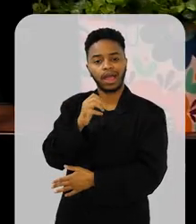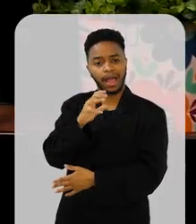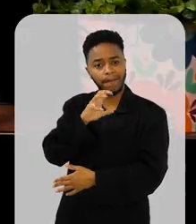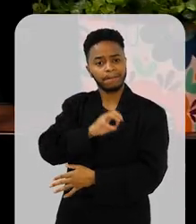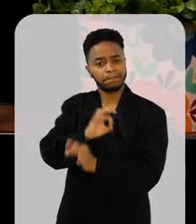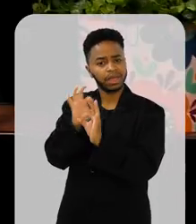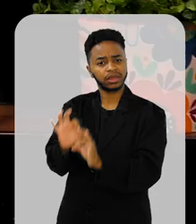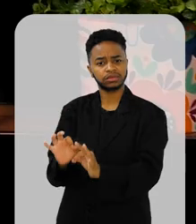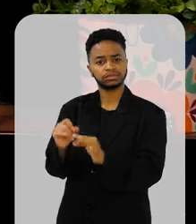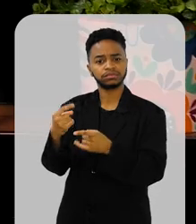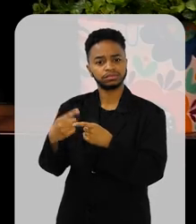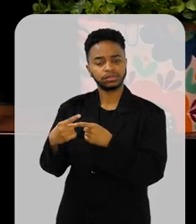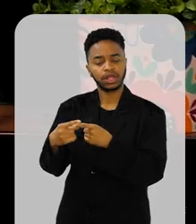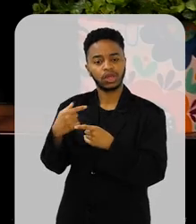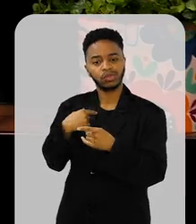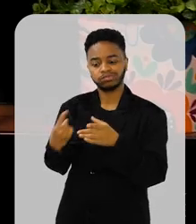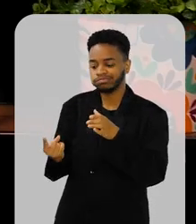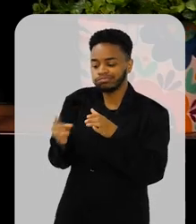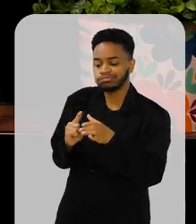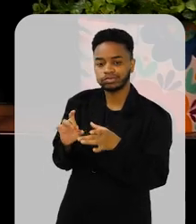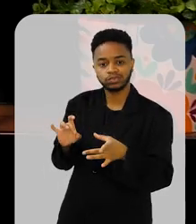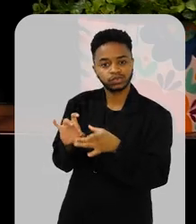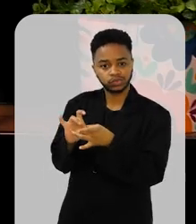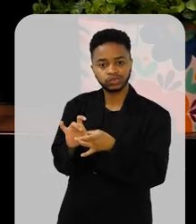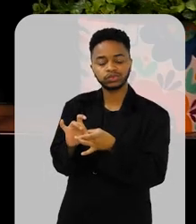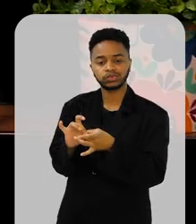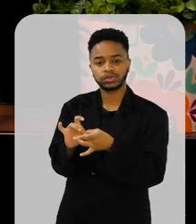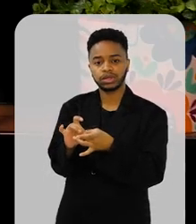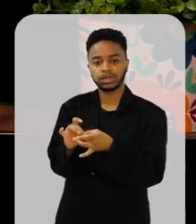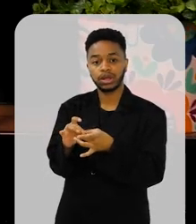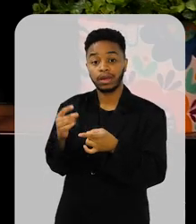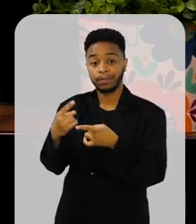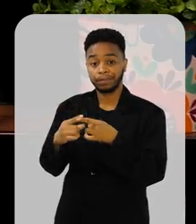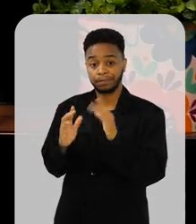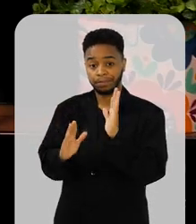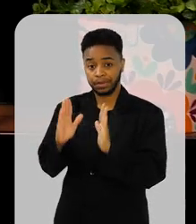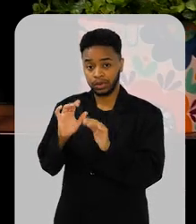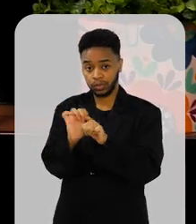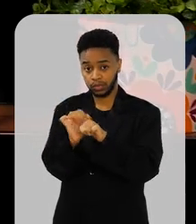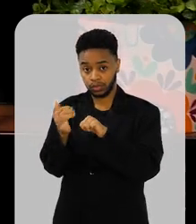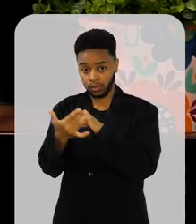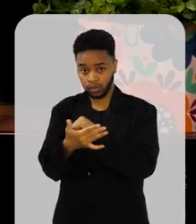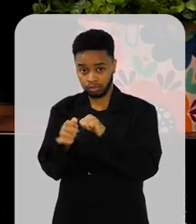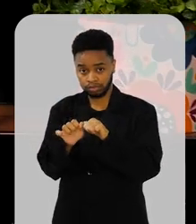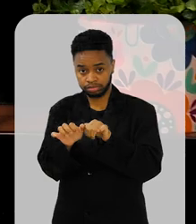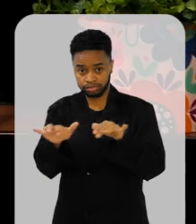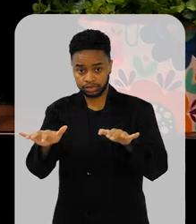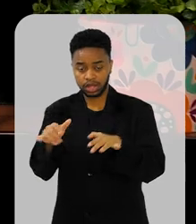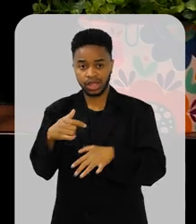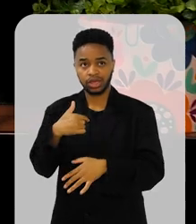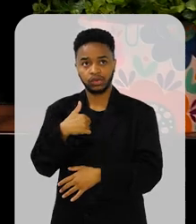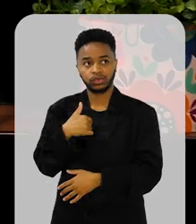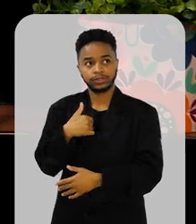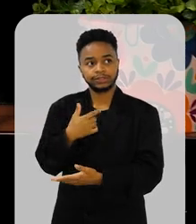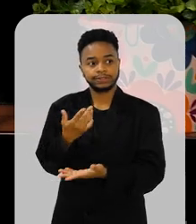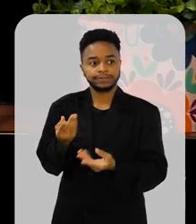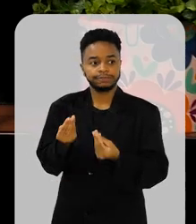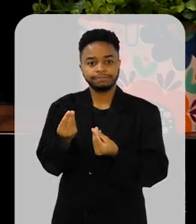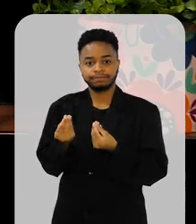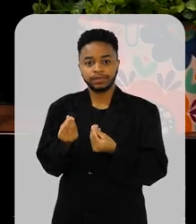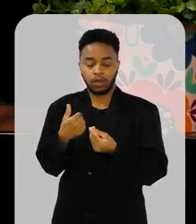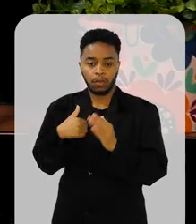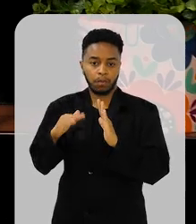Eu me apaixonei. Porque eu me enquadro, quando houve a pandemia, eu ficava assim, né?